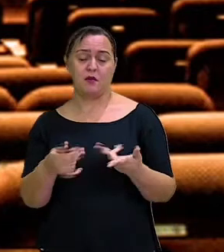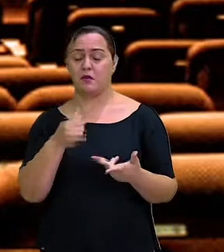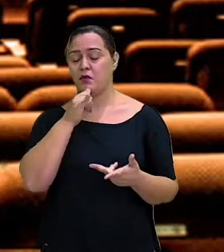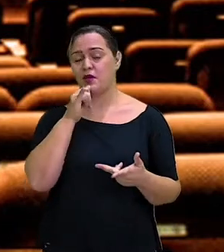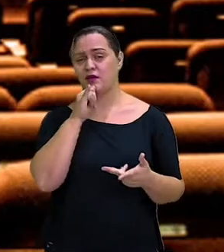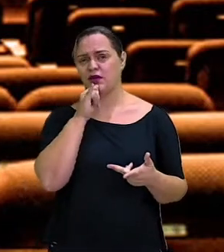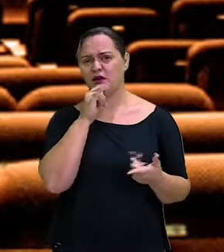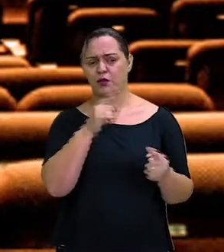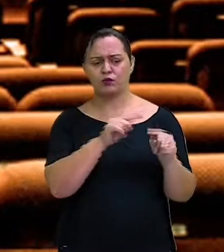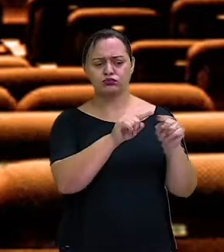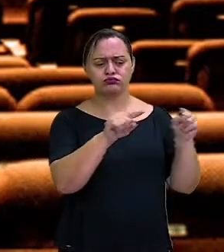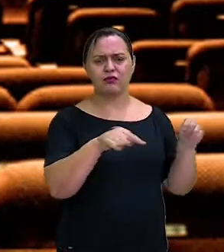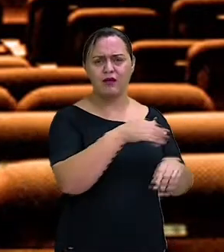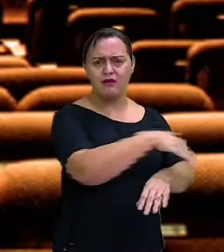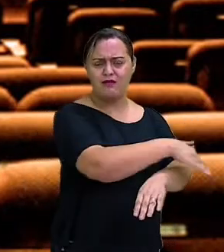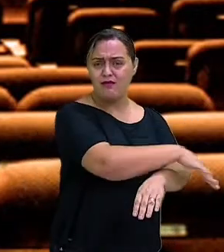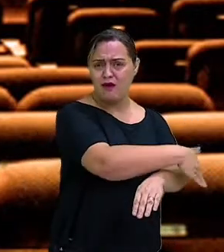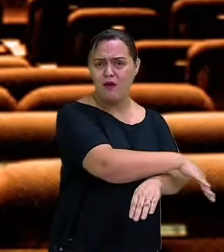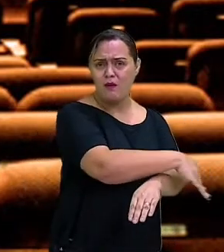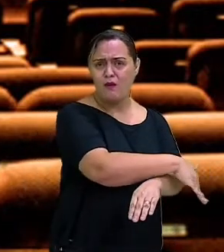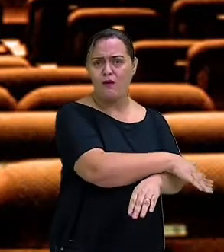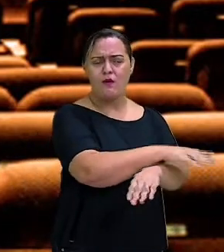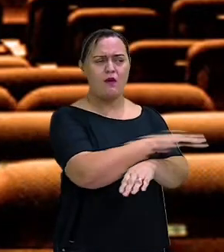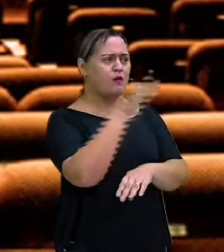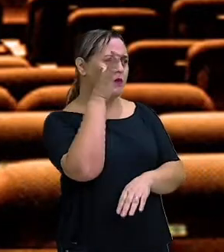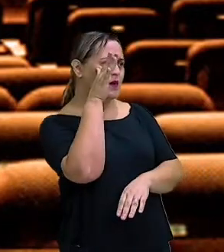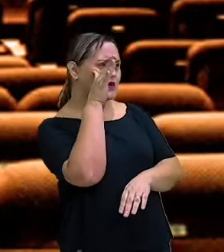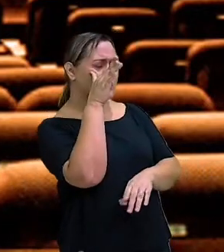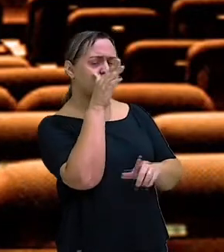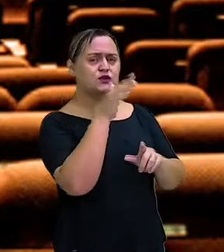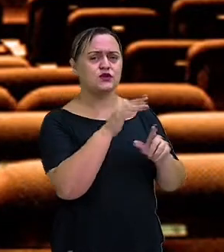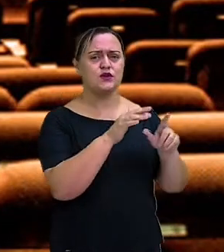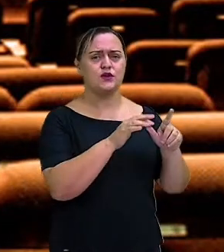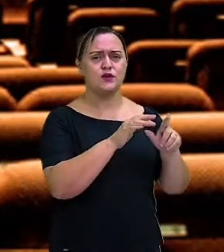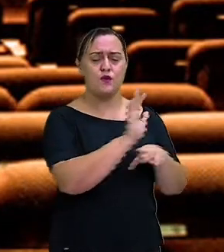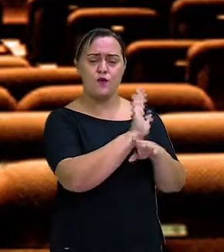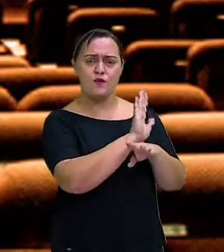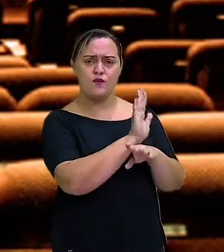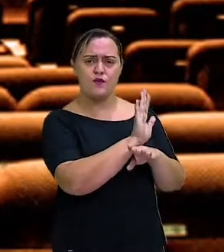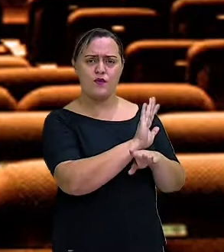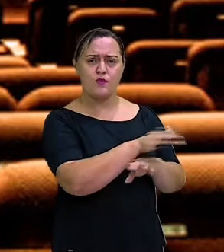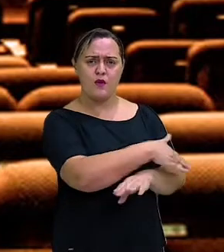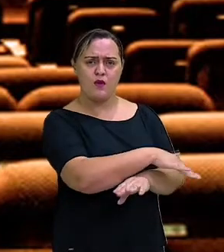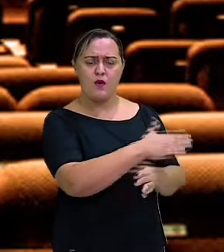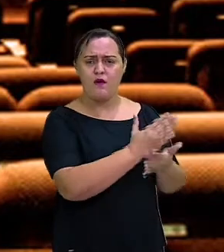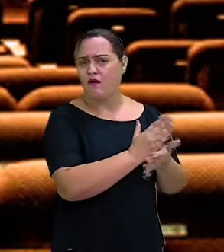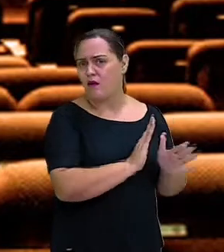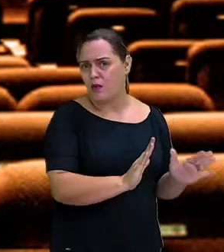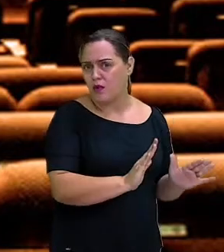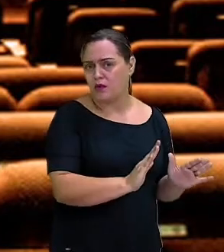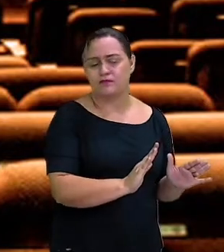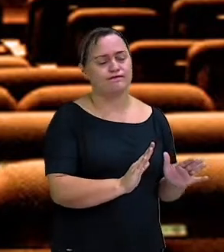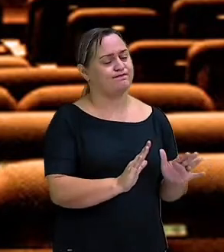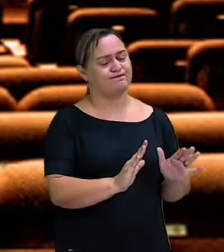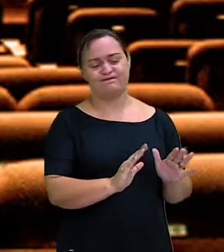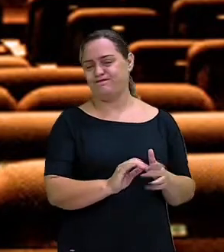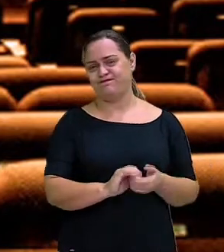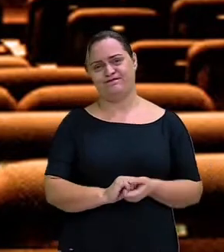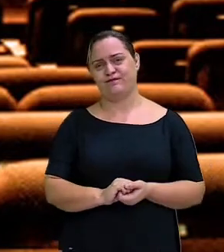rua representou uma perda para os cinéfilos. O cinearte